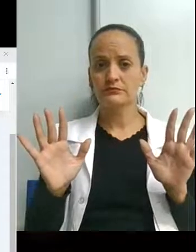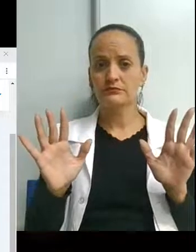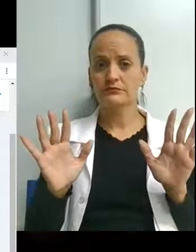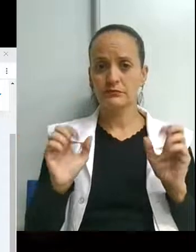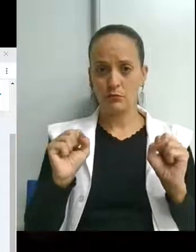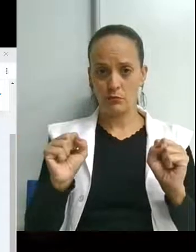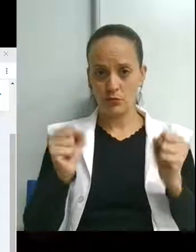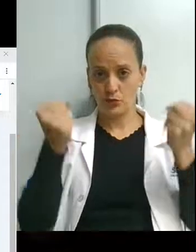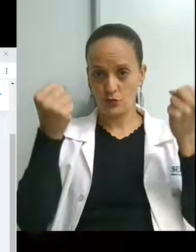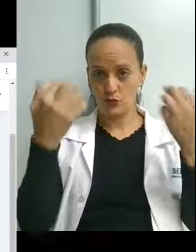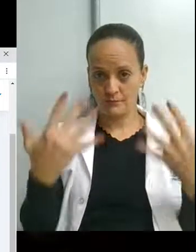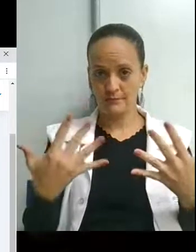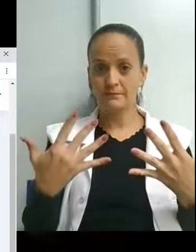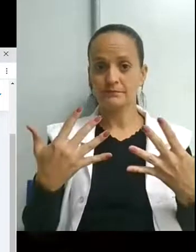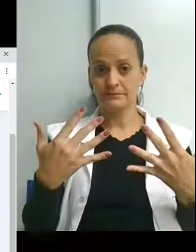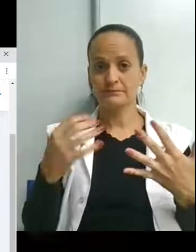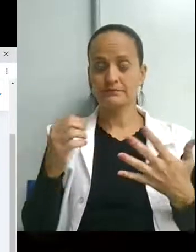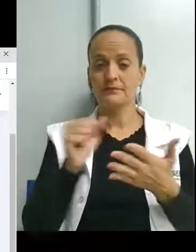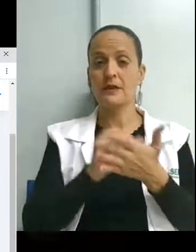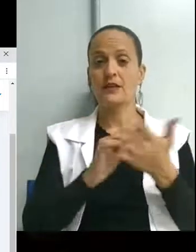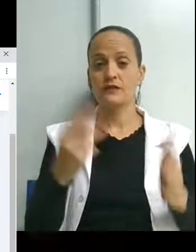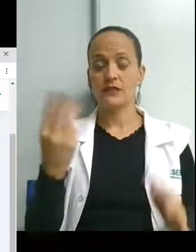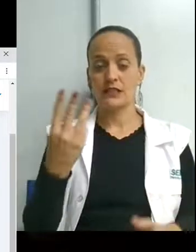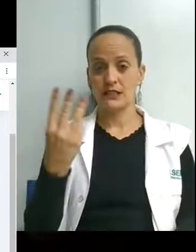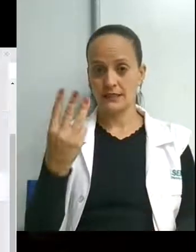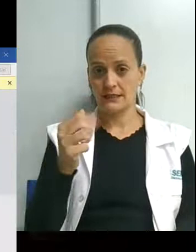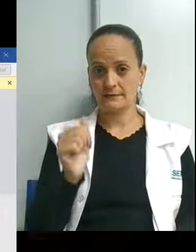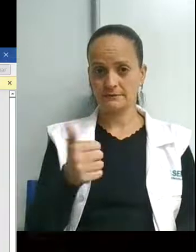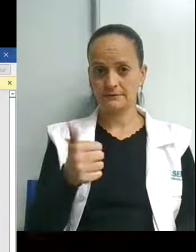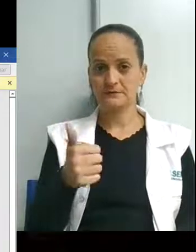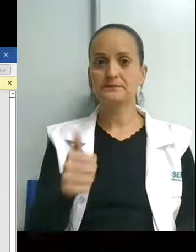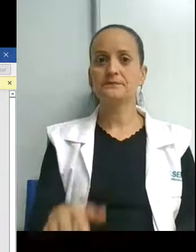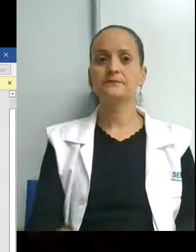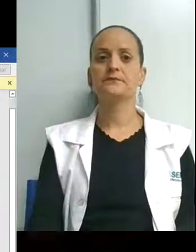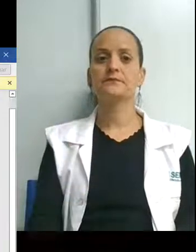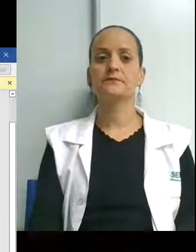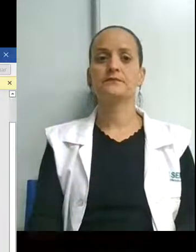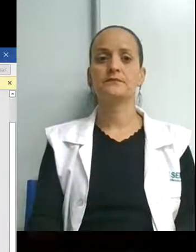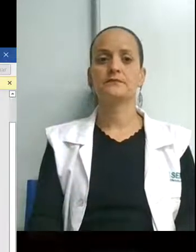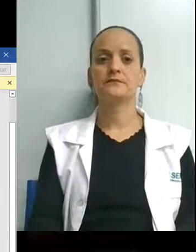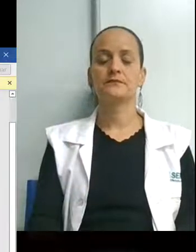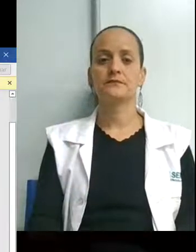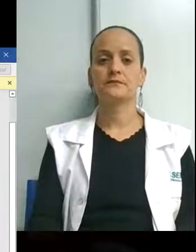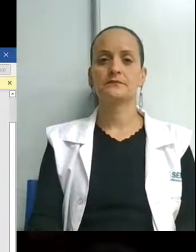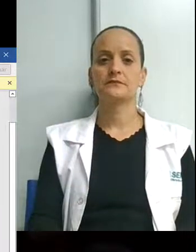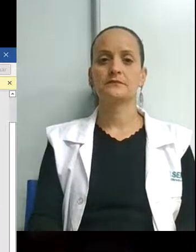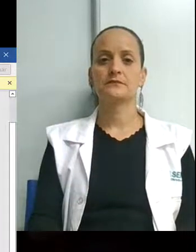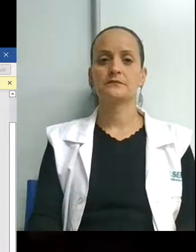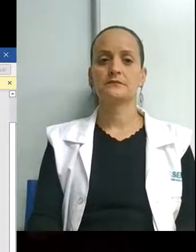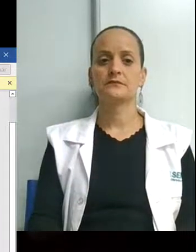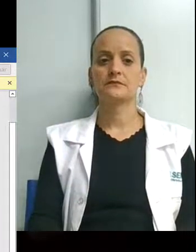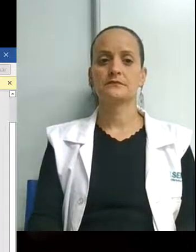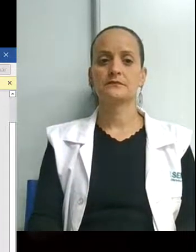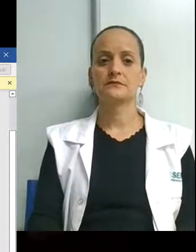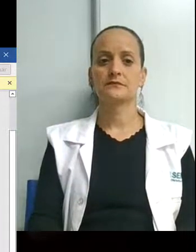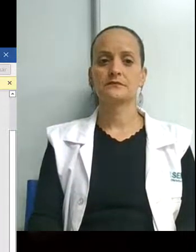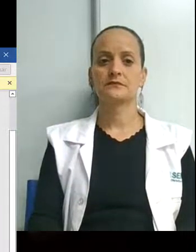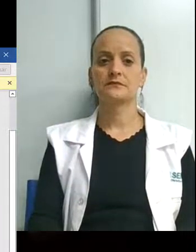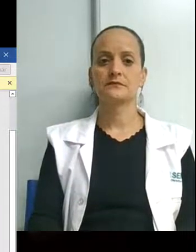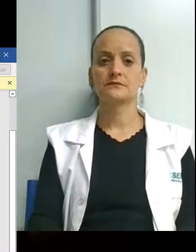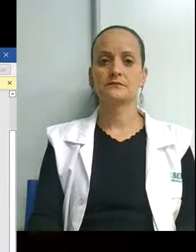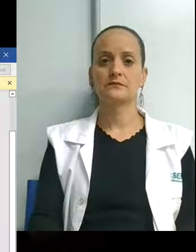Então, vou iniciar aqui, pessoal. Então, aqui, ó, vou abrir aqui a atividade com vocês, ó. Então, tem todo